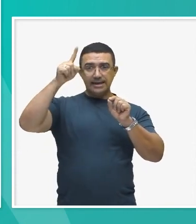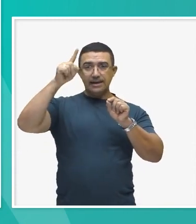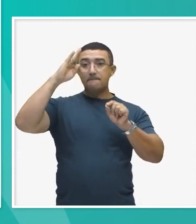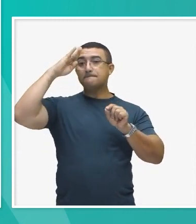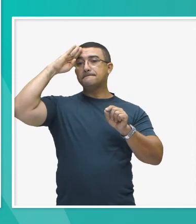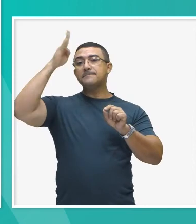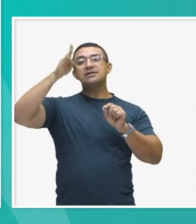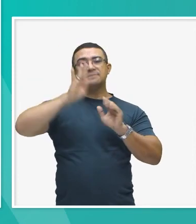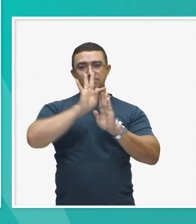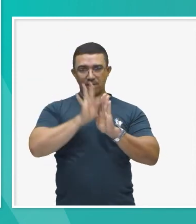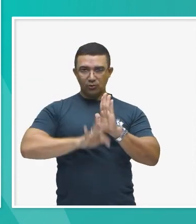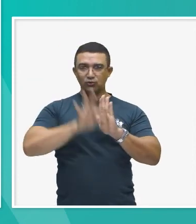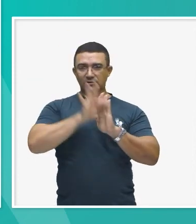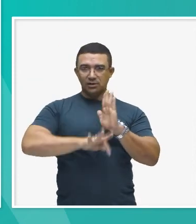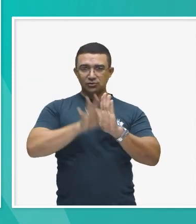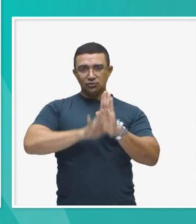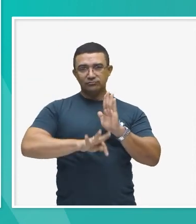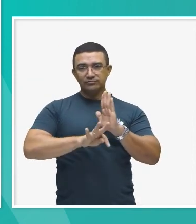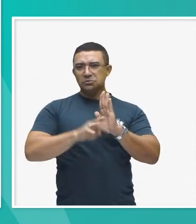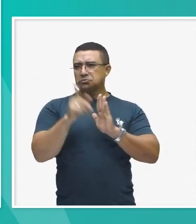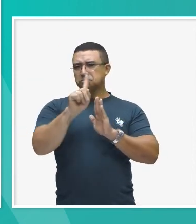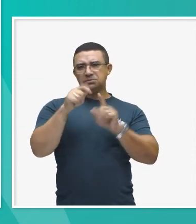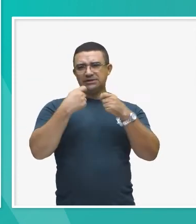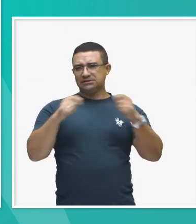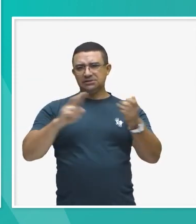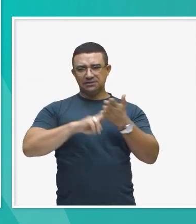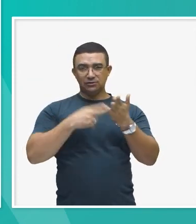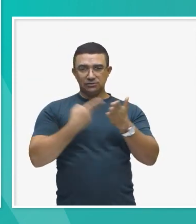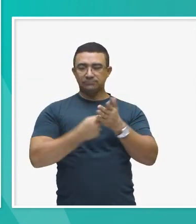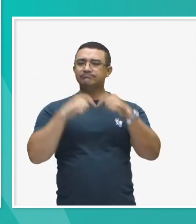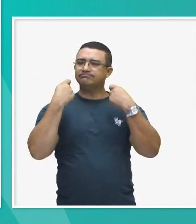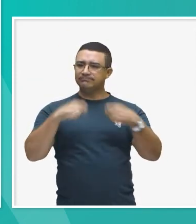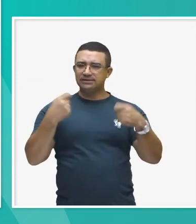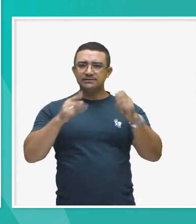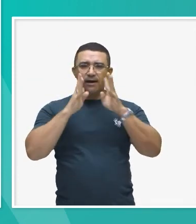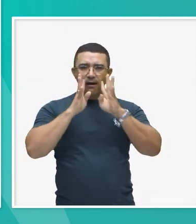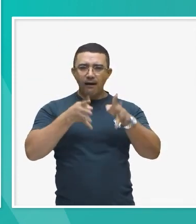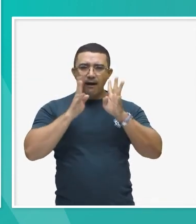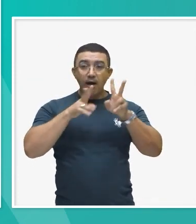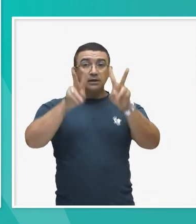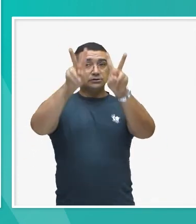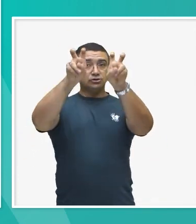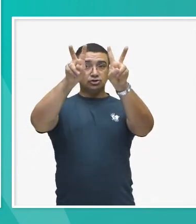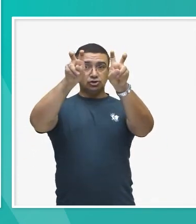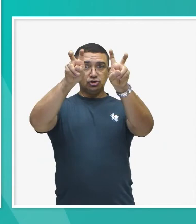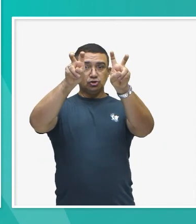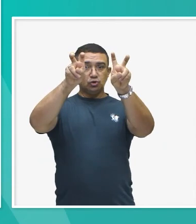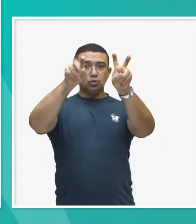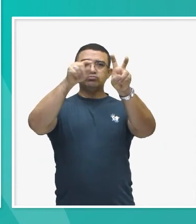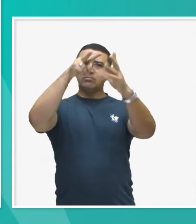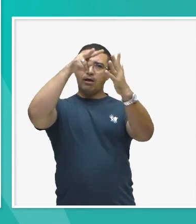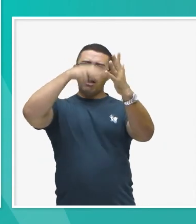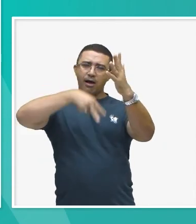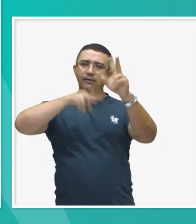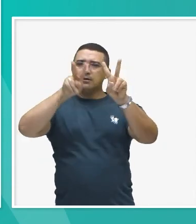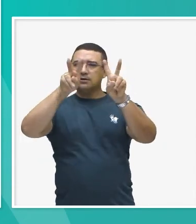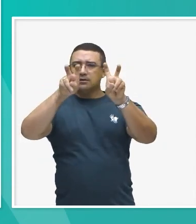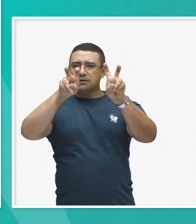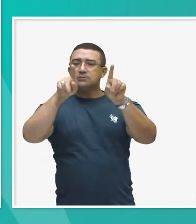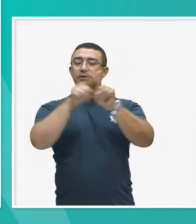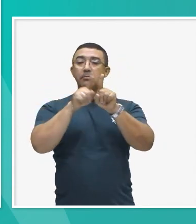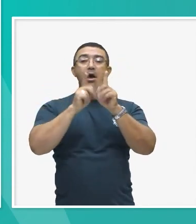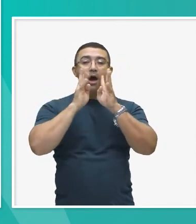texto sem ter que traduzir, tá bom? Então tem que estar atento ao título daquela leitura, tem que estar atento